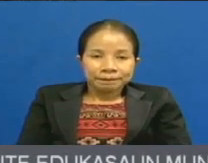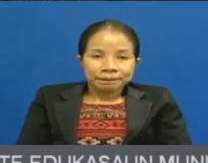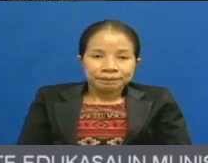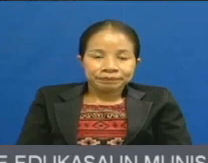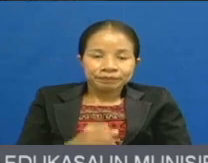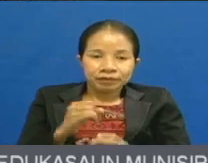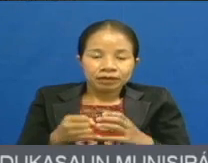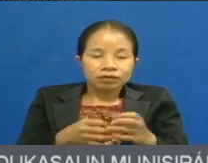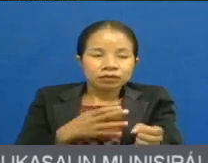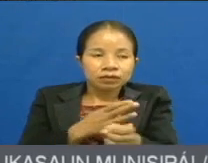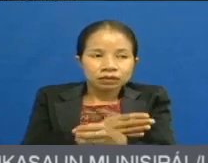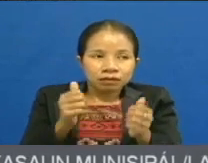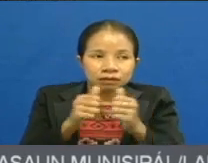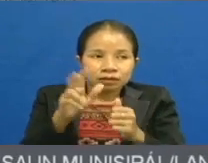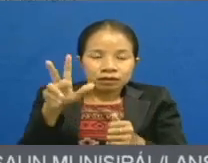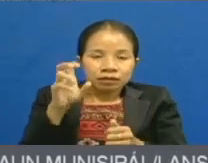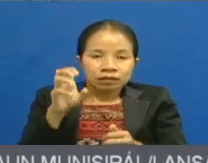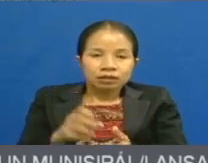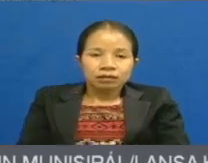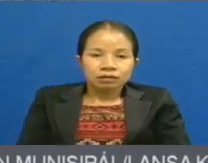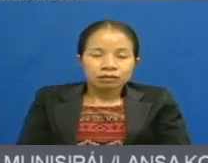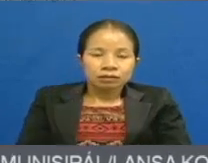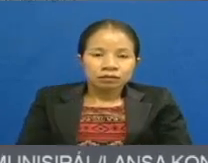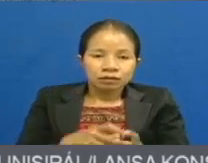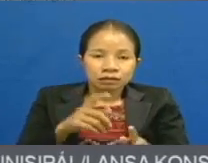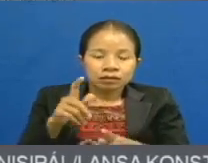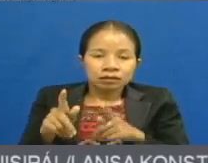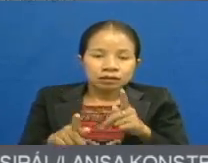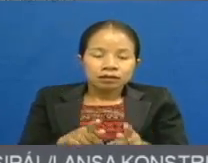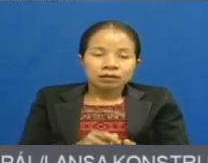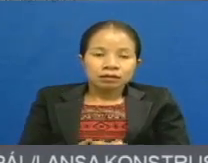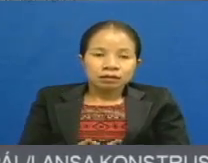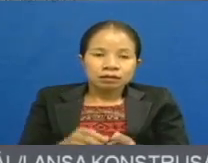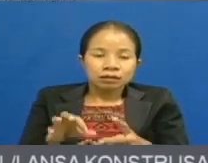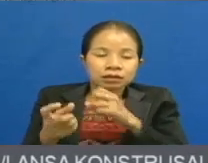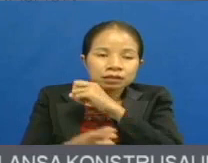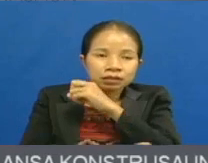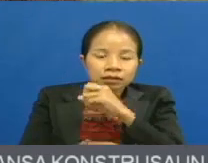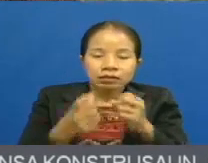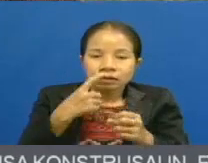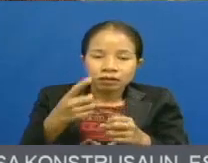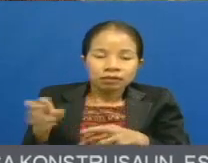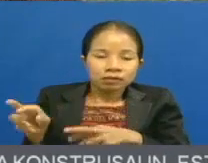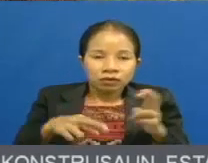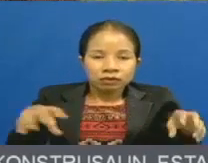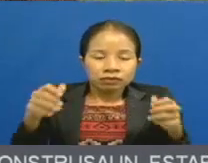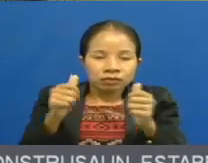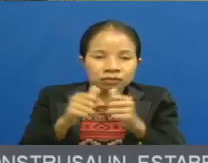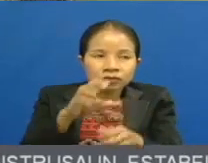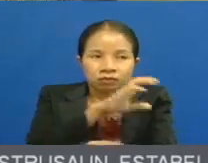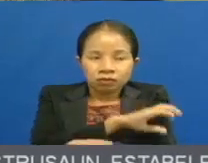inklui ho sensor hamutu ho $300. Cidadão Noé Magno Pereira, nebe retan sanção, afirma, pronto coopera ho